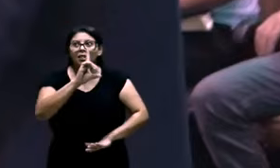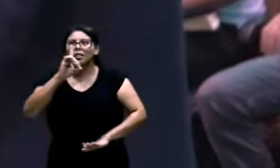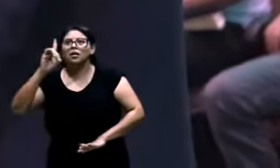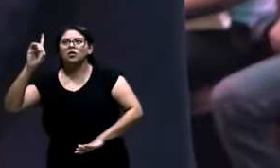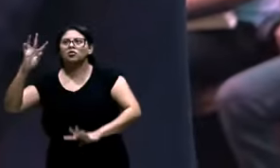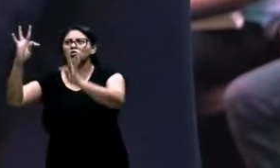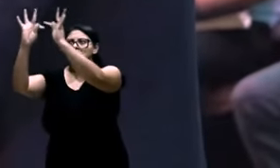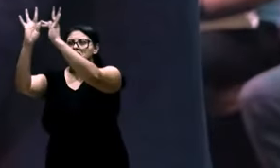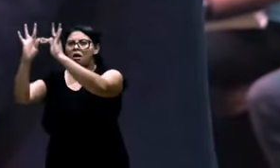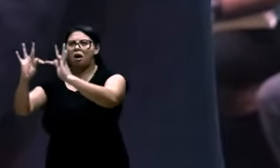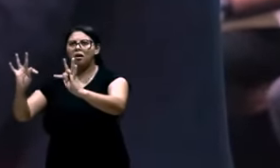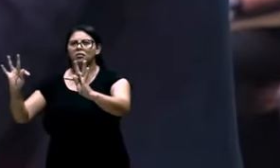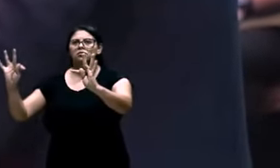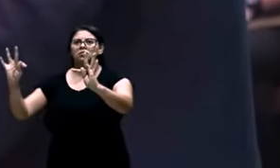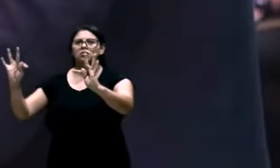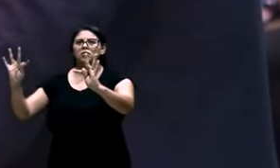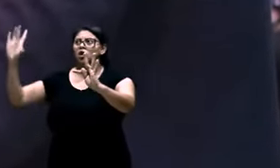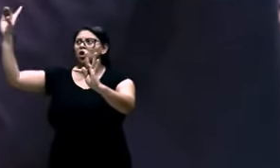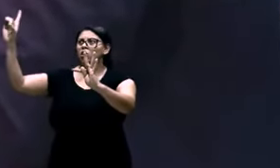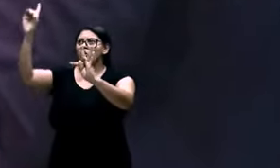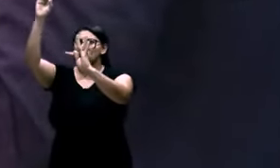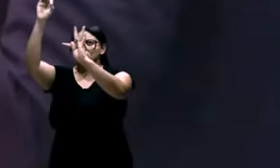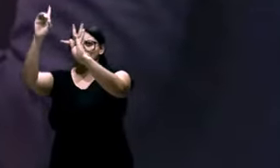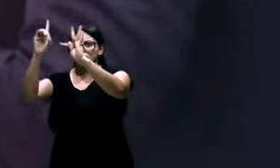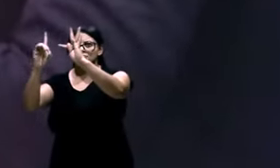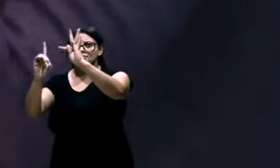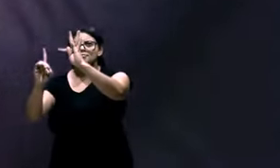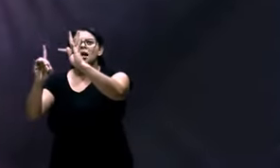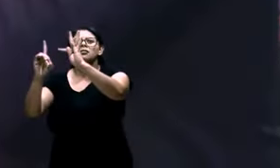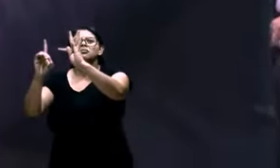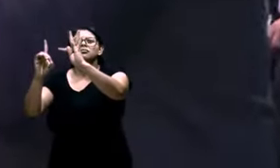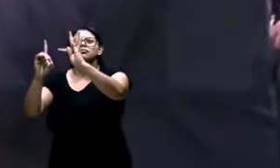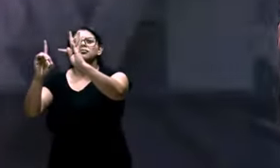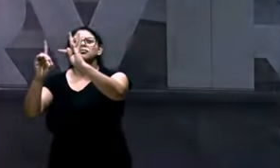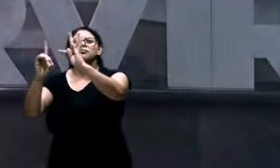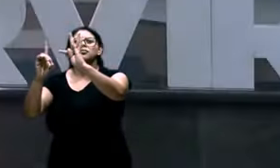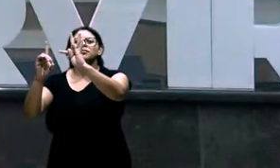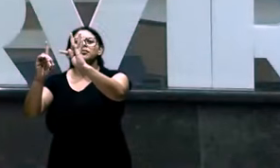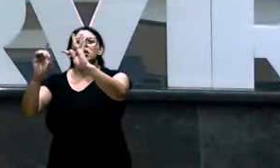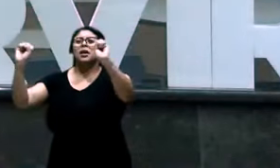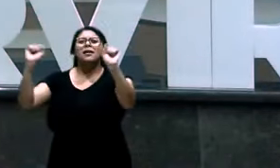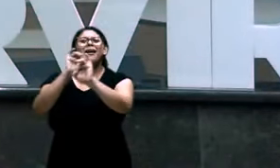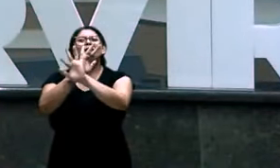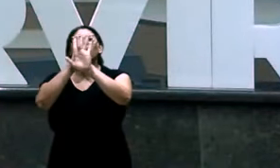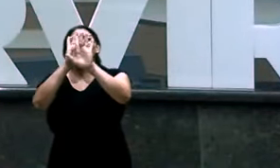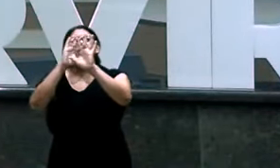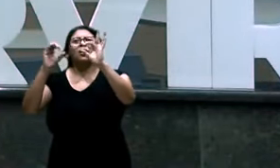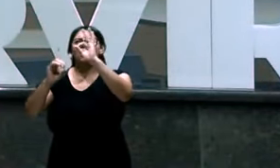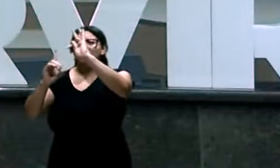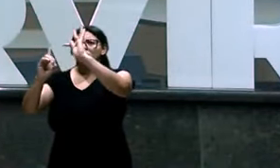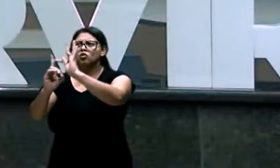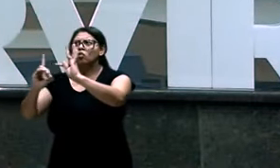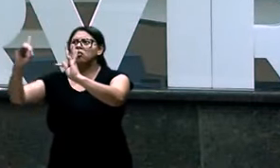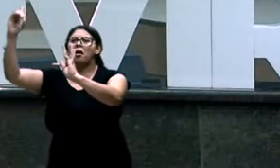tabernaculou, e ele habitou entre nós. Mas e aquela glória que vinha e ia embora? Nós vimos a